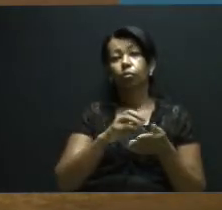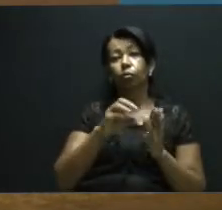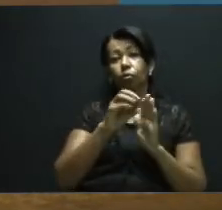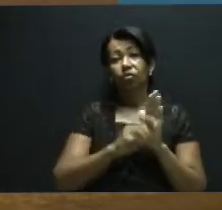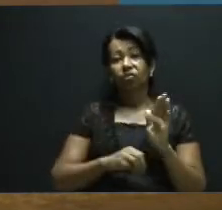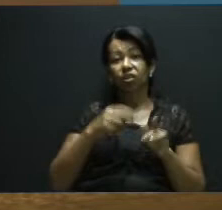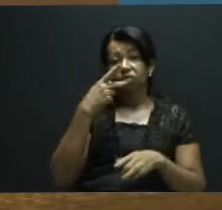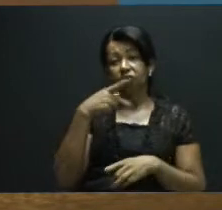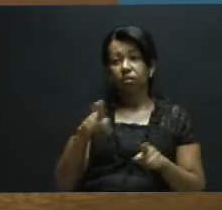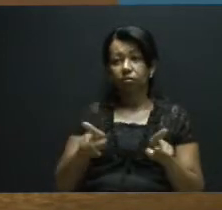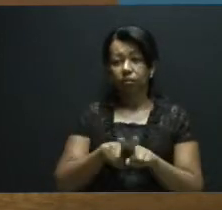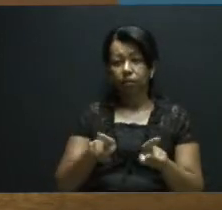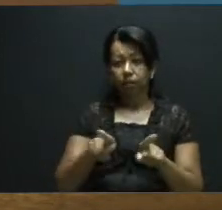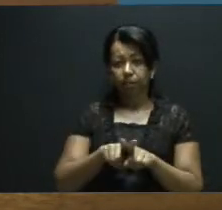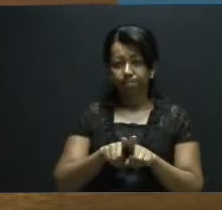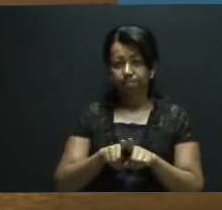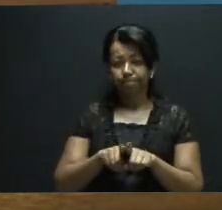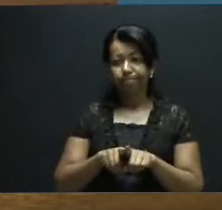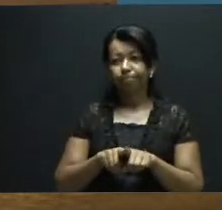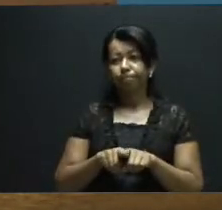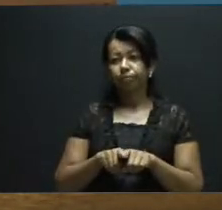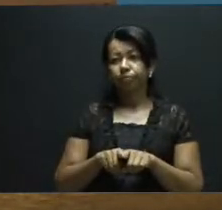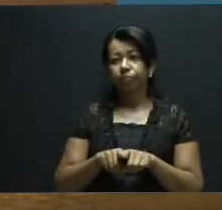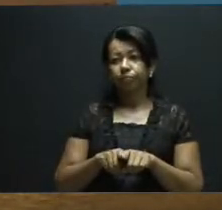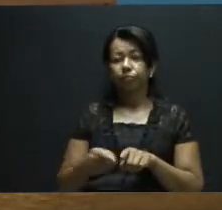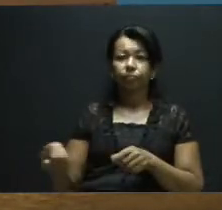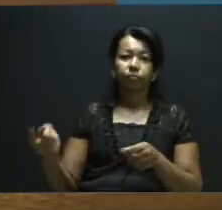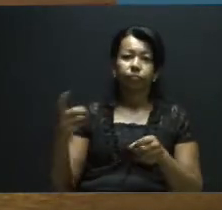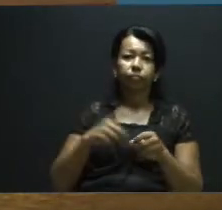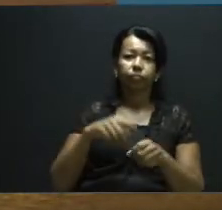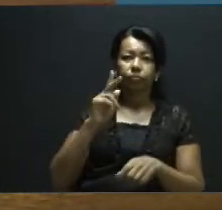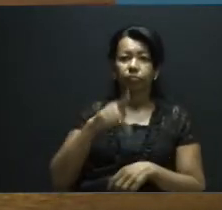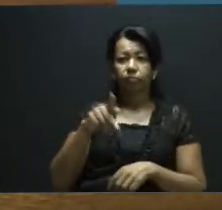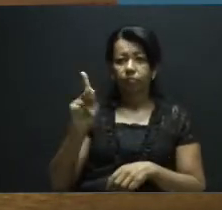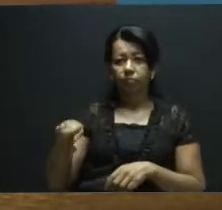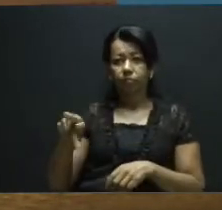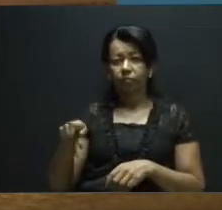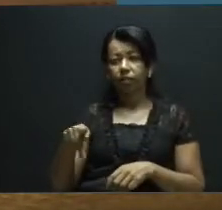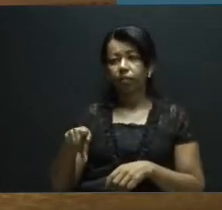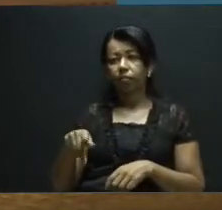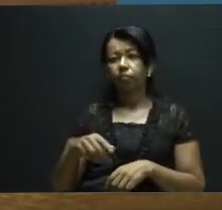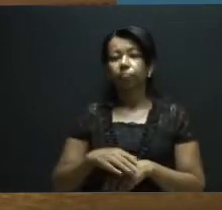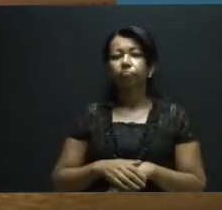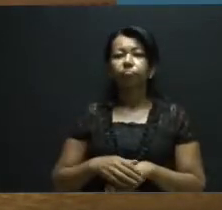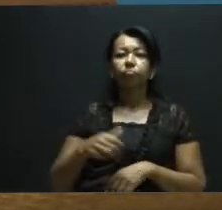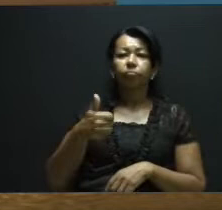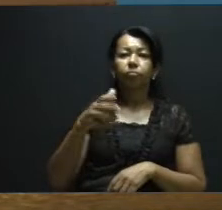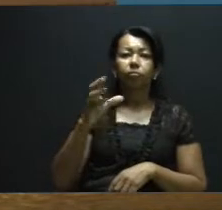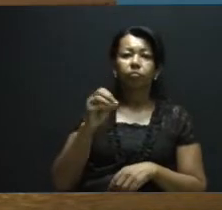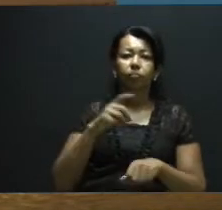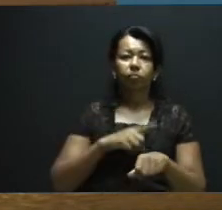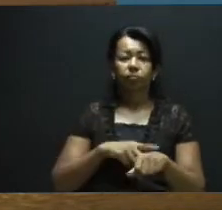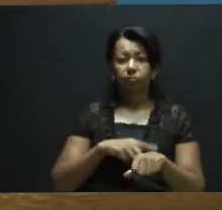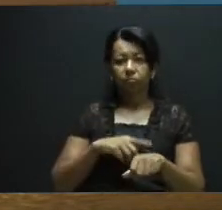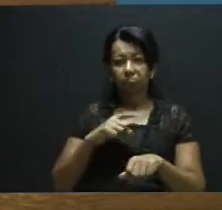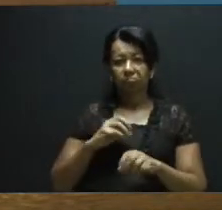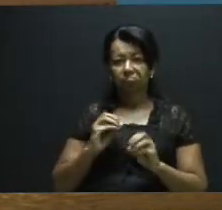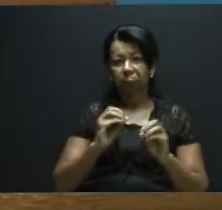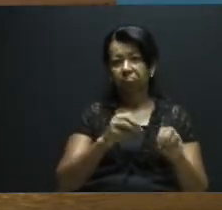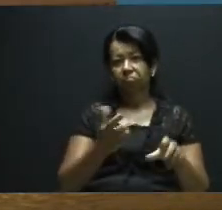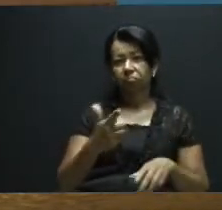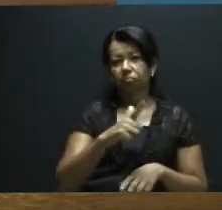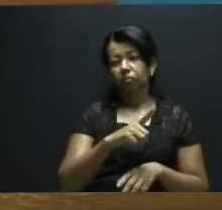forma o retorno dos professores a partir daí é das 10 horas haverá atribuição da carga suplementar